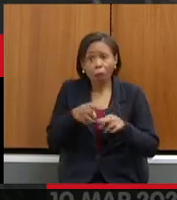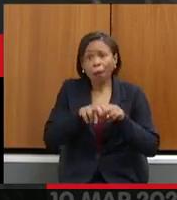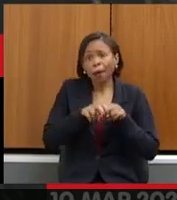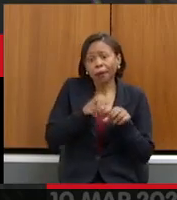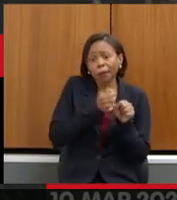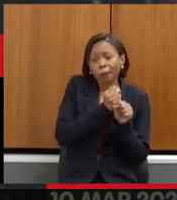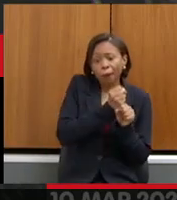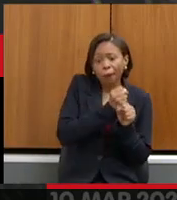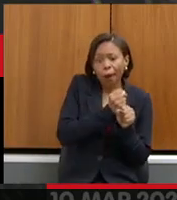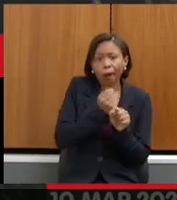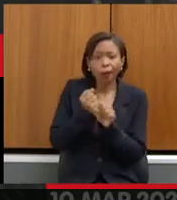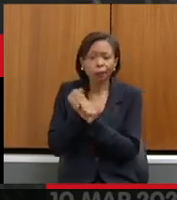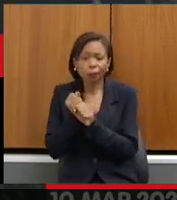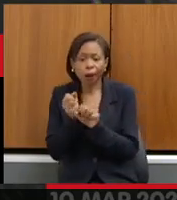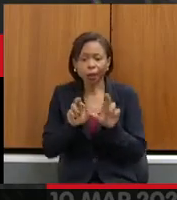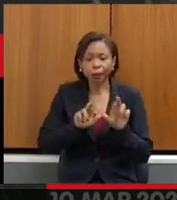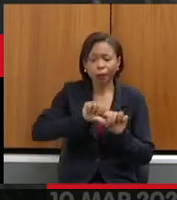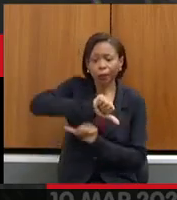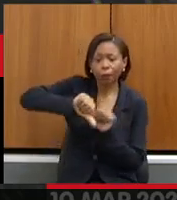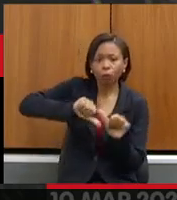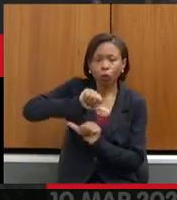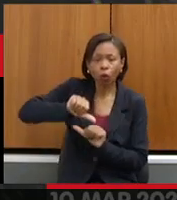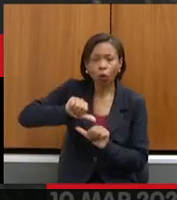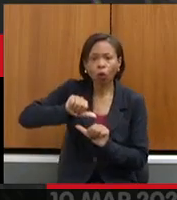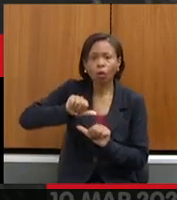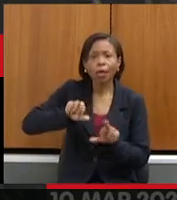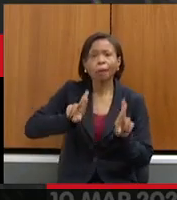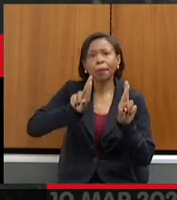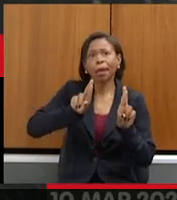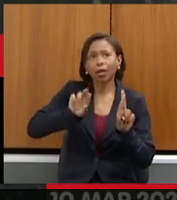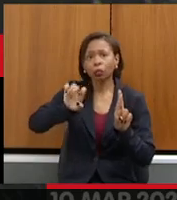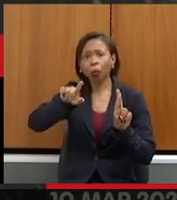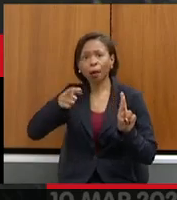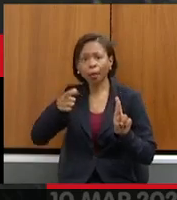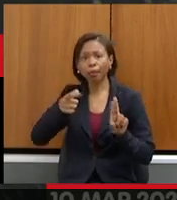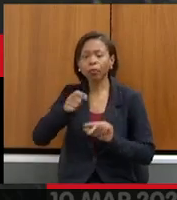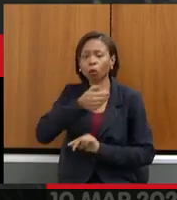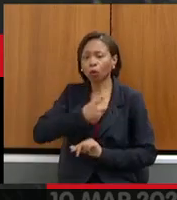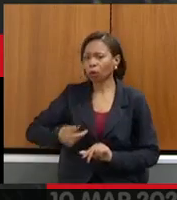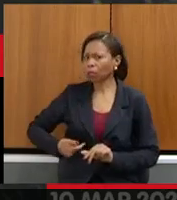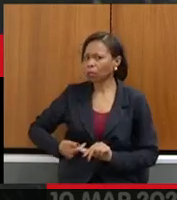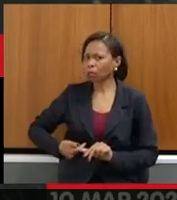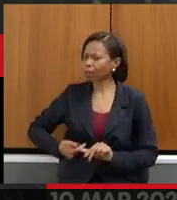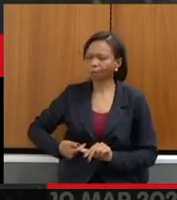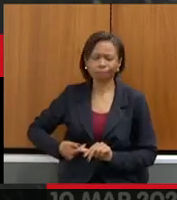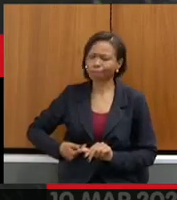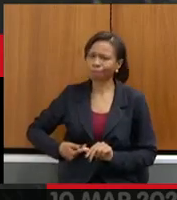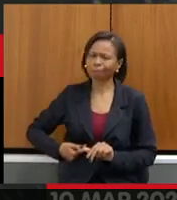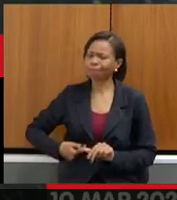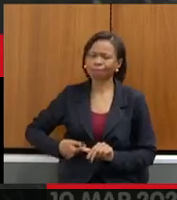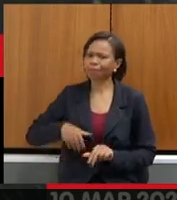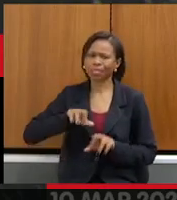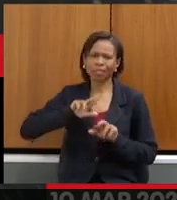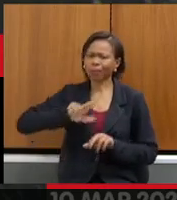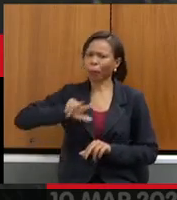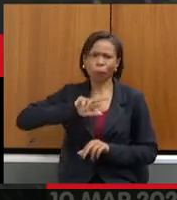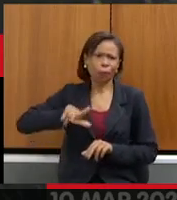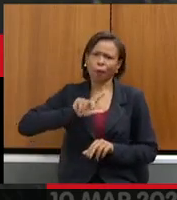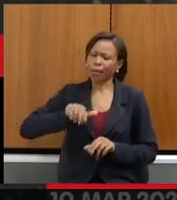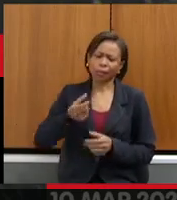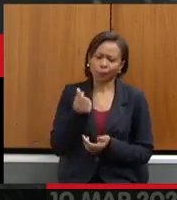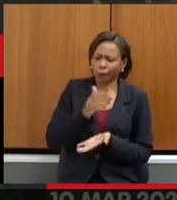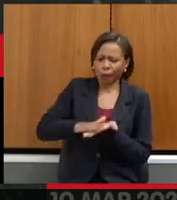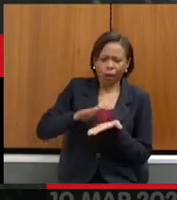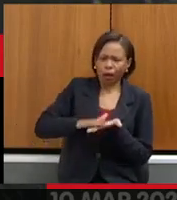de um ano para o outro jogando a responsabilidade do governo anterior não se fez na prática em relação à execução dos recursos da